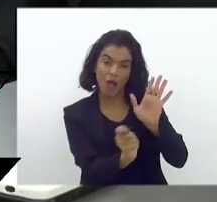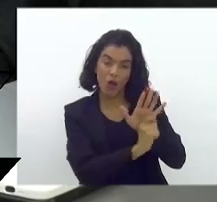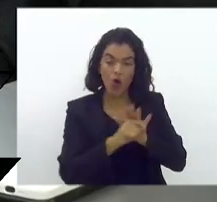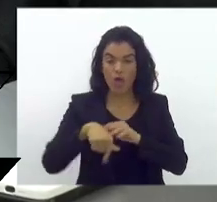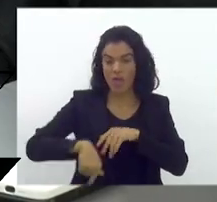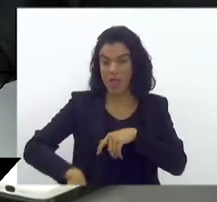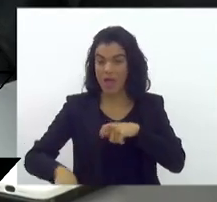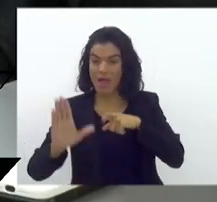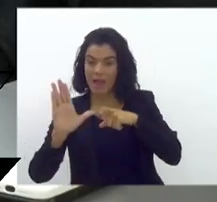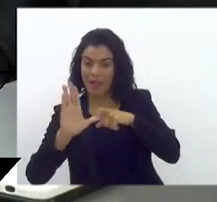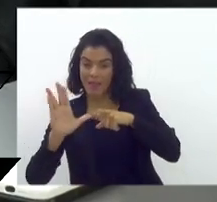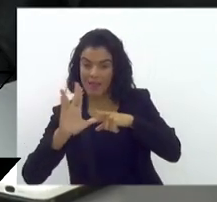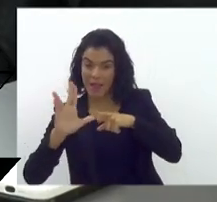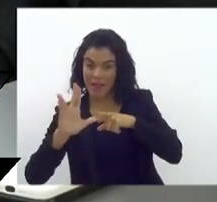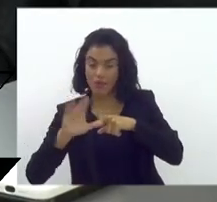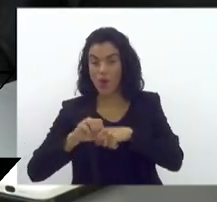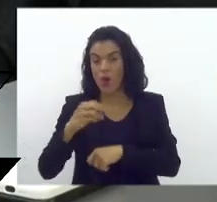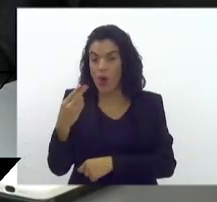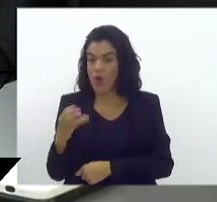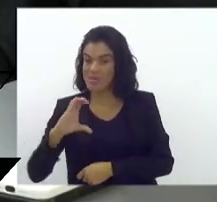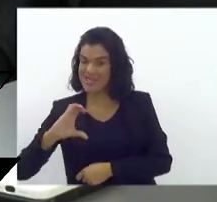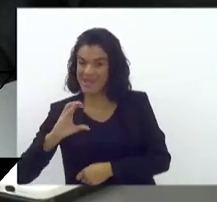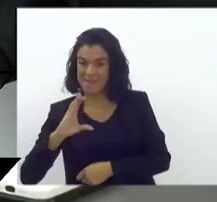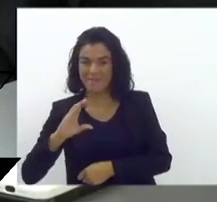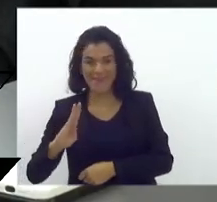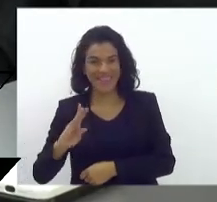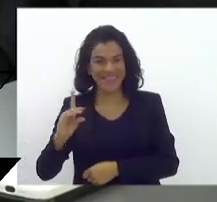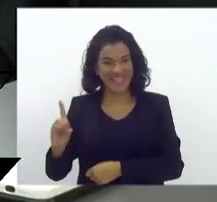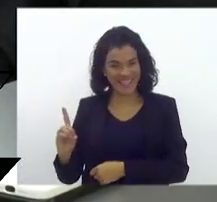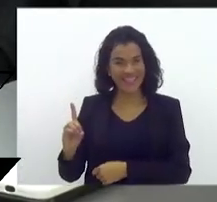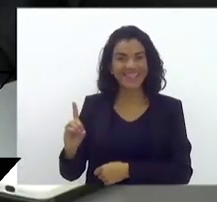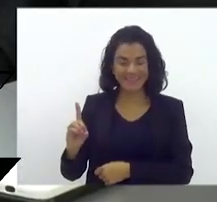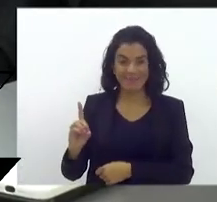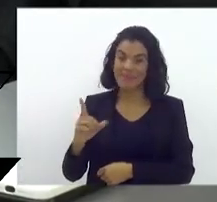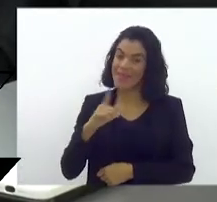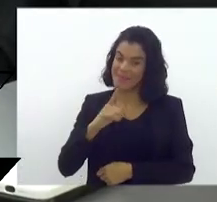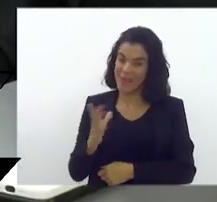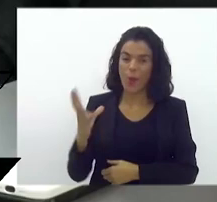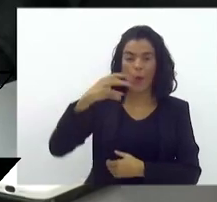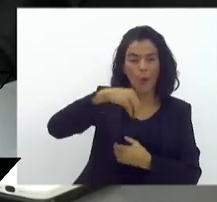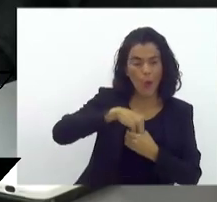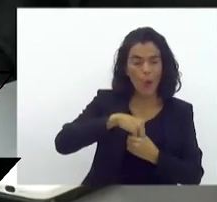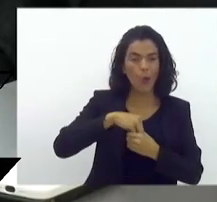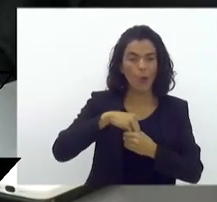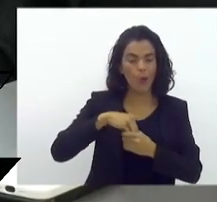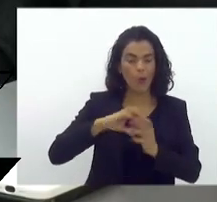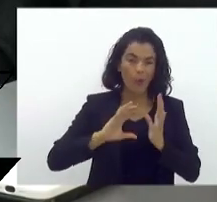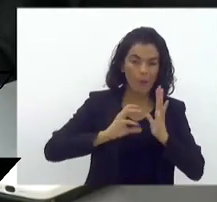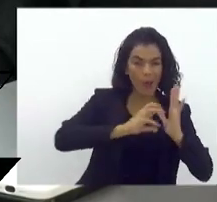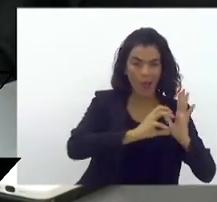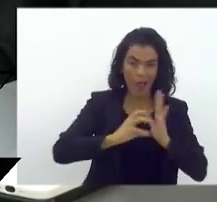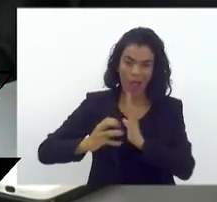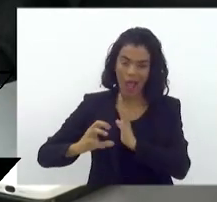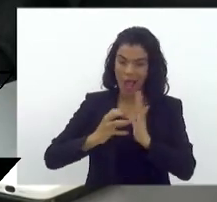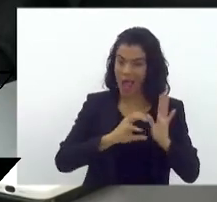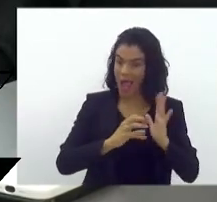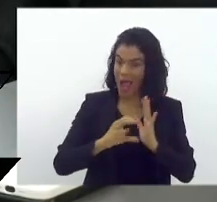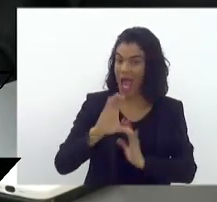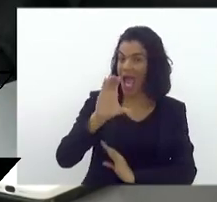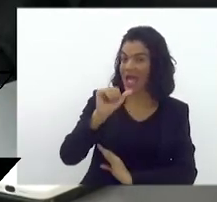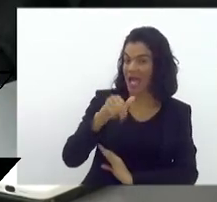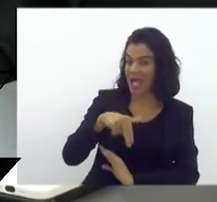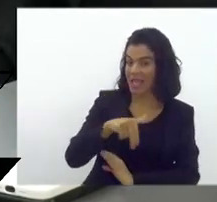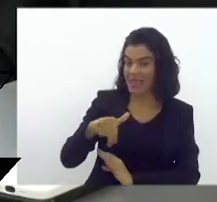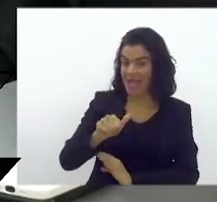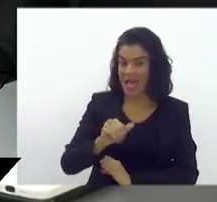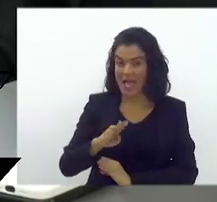ou simplesmente o princípio ativo. Também tem um cunho ideológico, mas em tese apartadas... E o meu é cannabis medicinal.